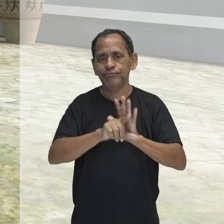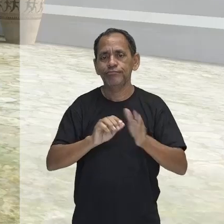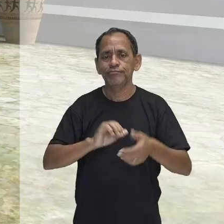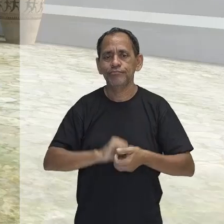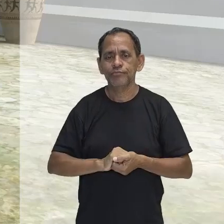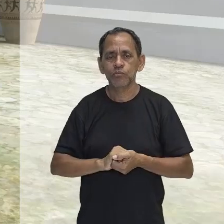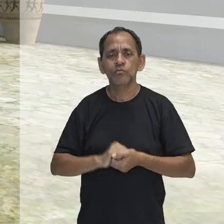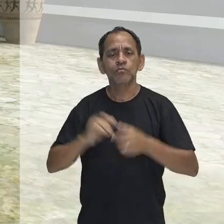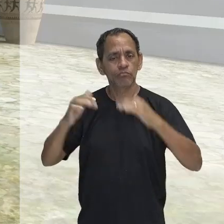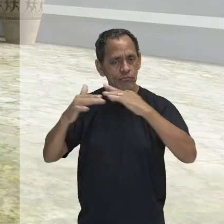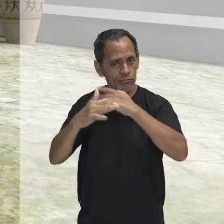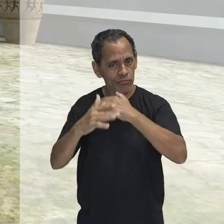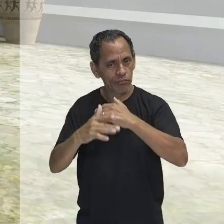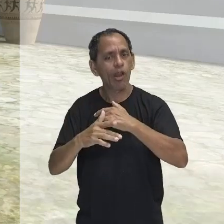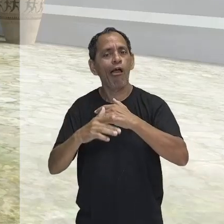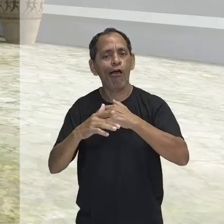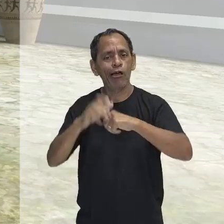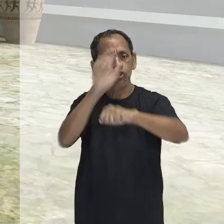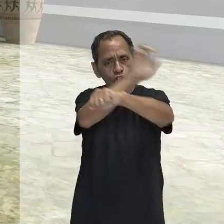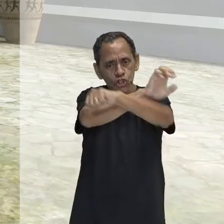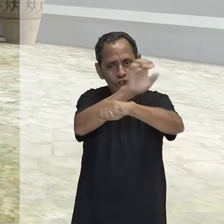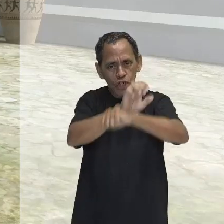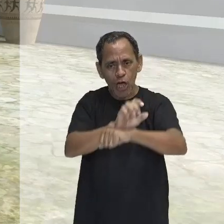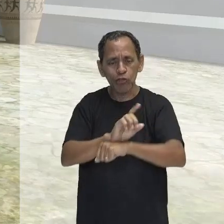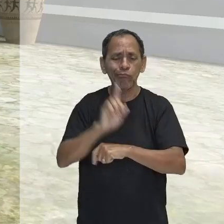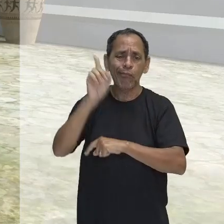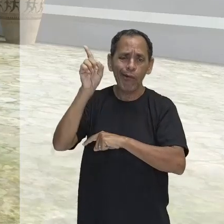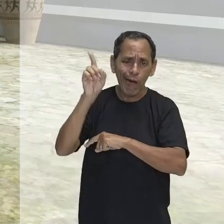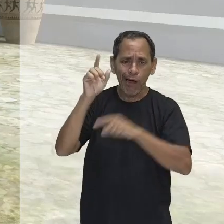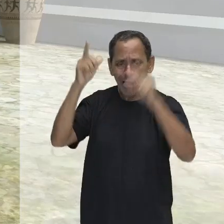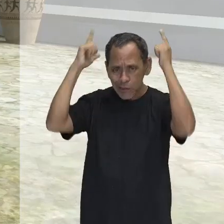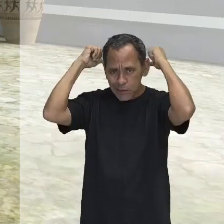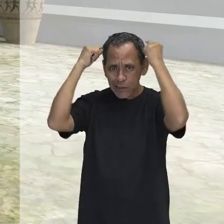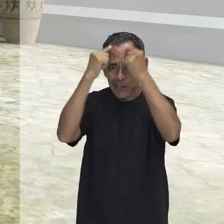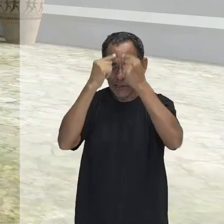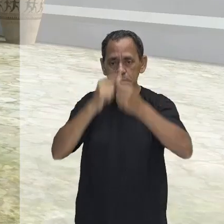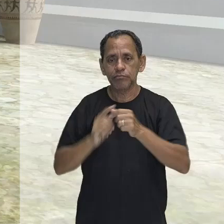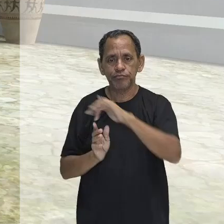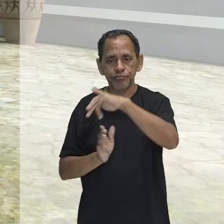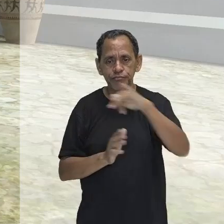a cidade-estado grega, tá, gente? A gente pode citar para vocês, ao